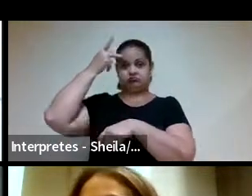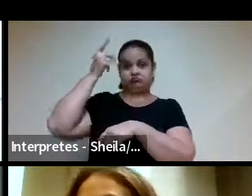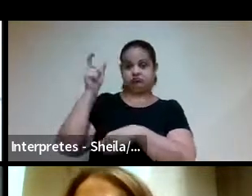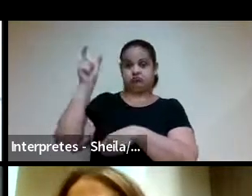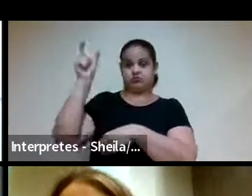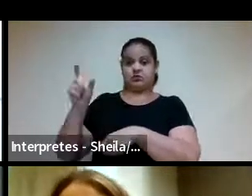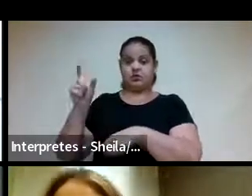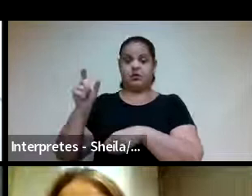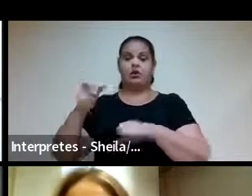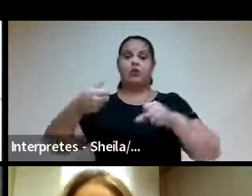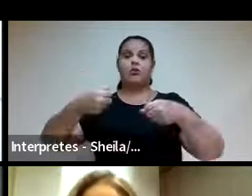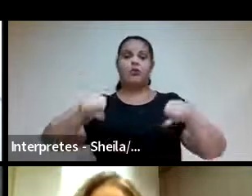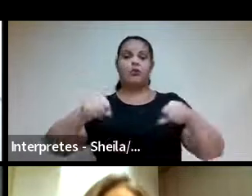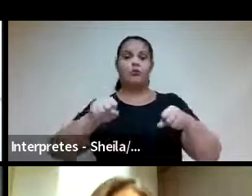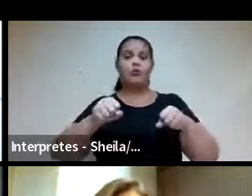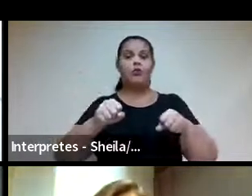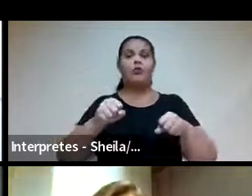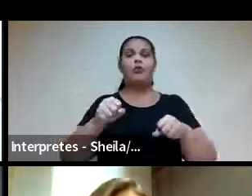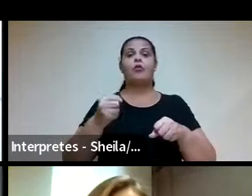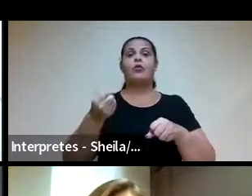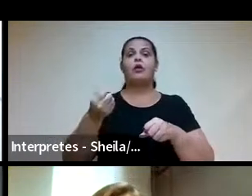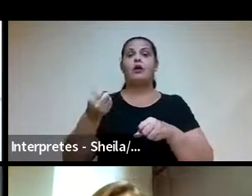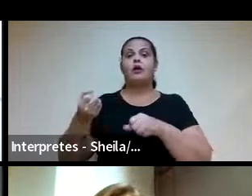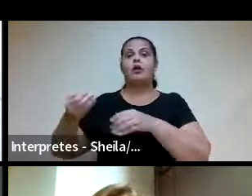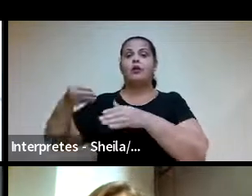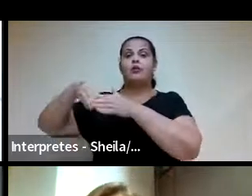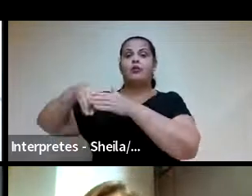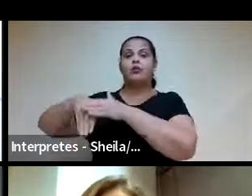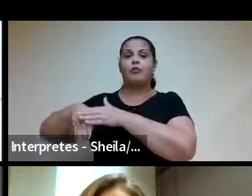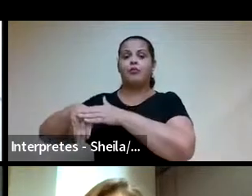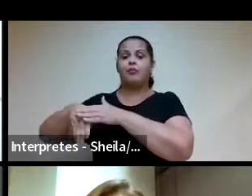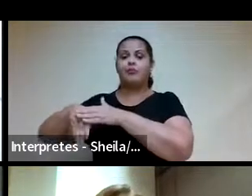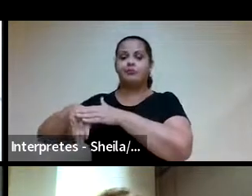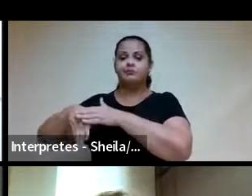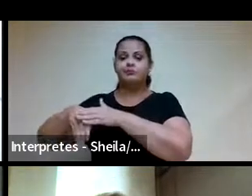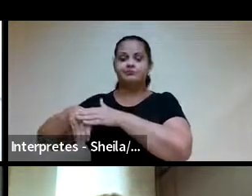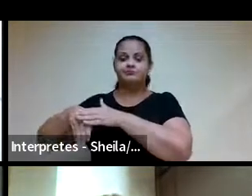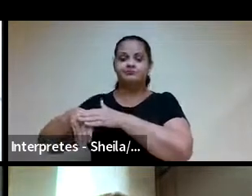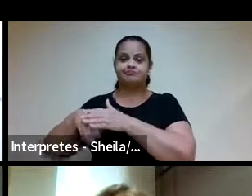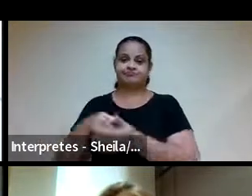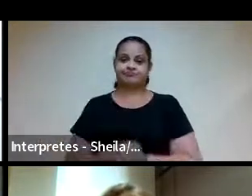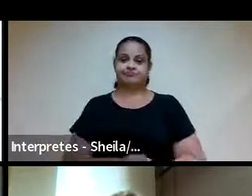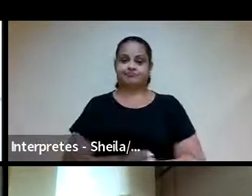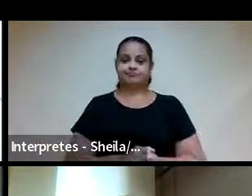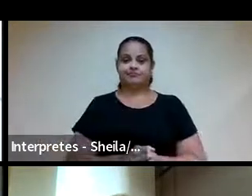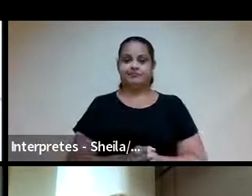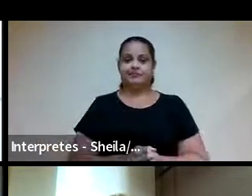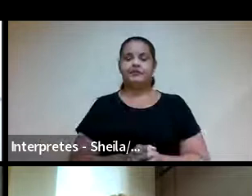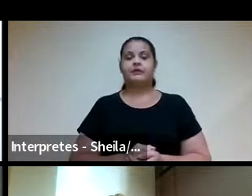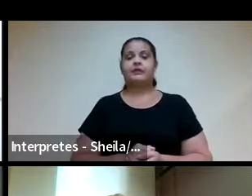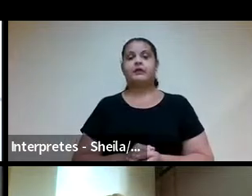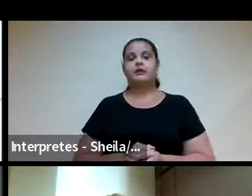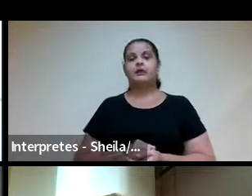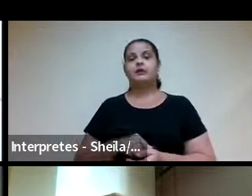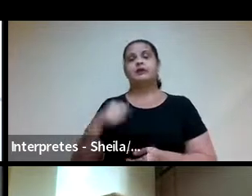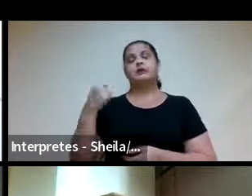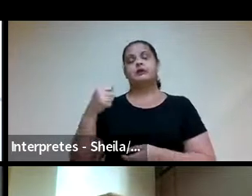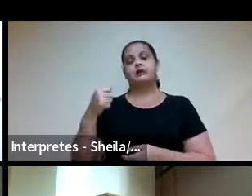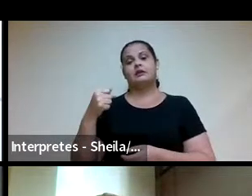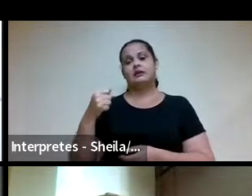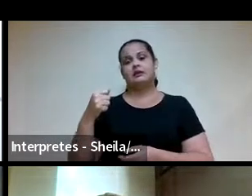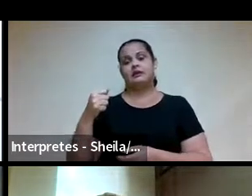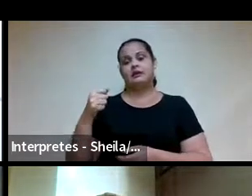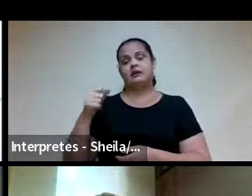com a mão no bolso. E teria dito que esse cidadão seria um agente também engajado na campanha do candidato, ora